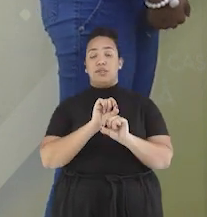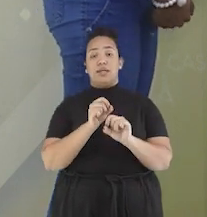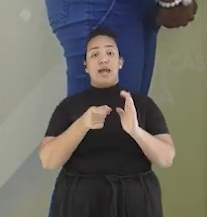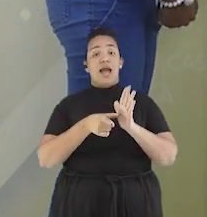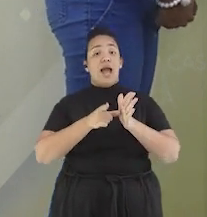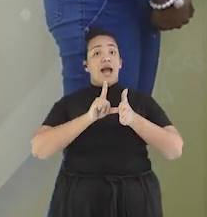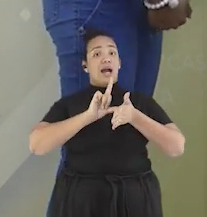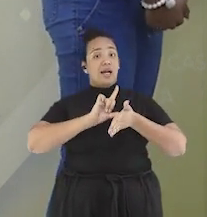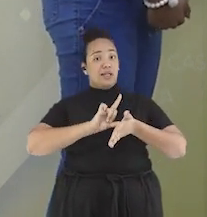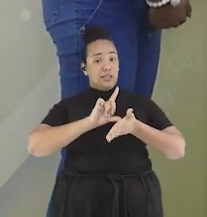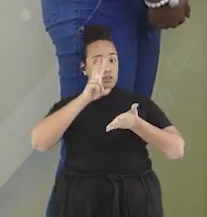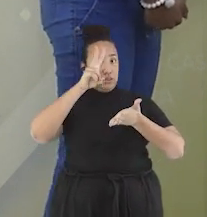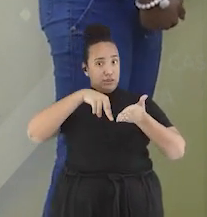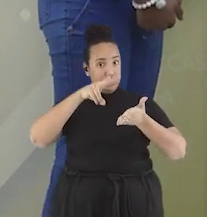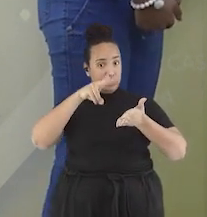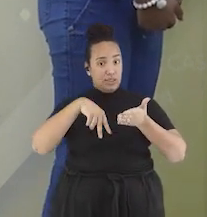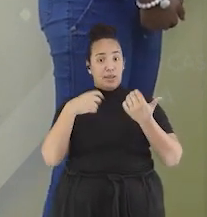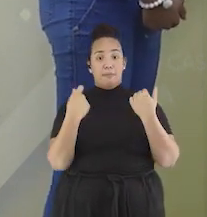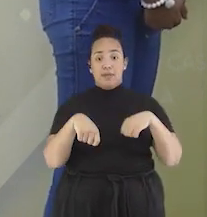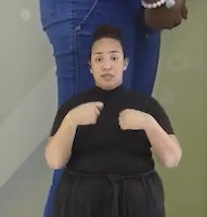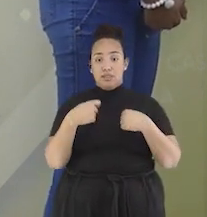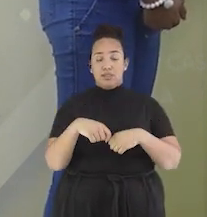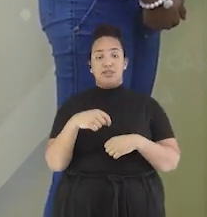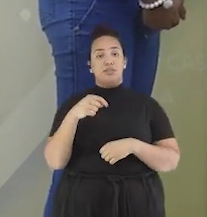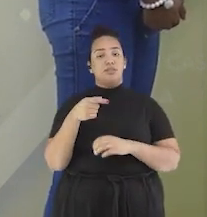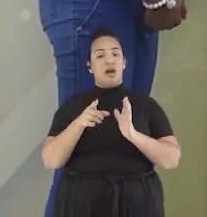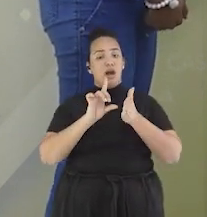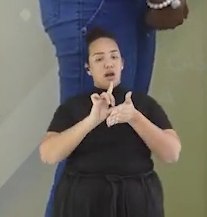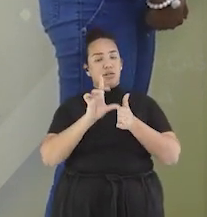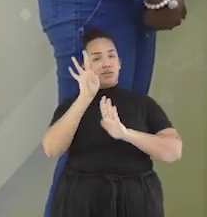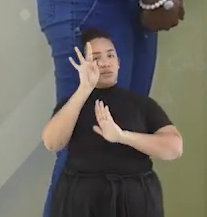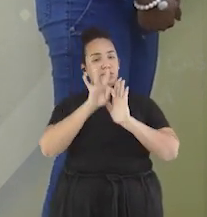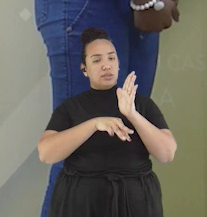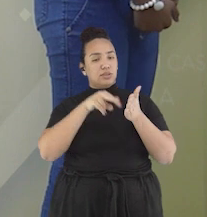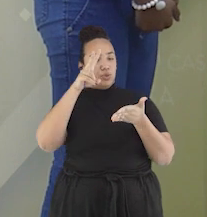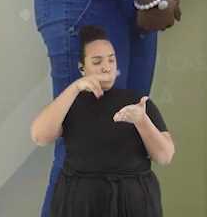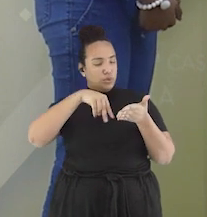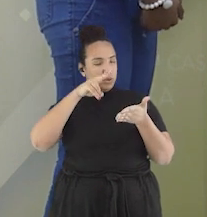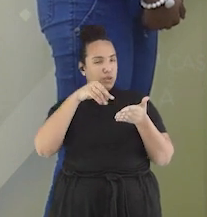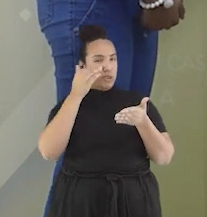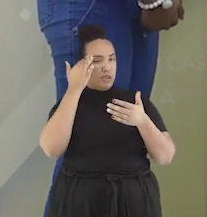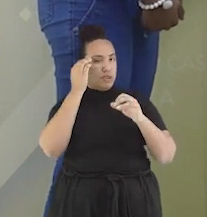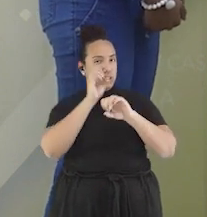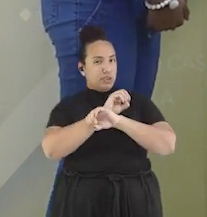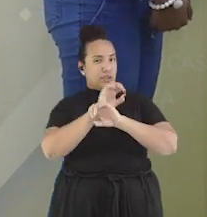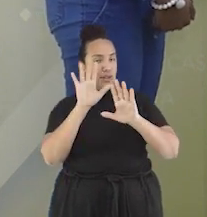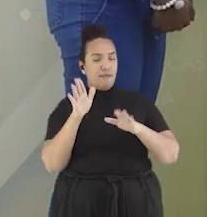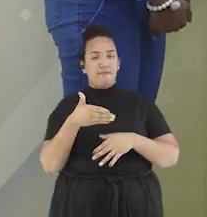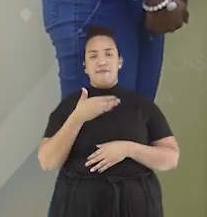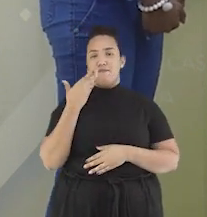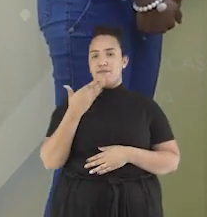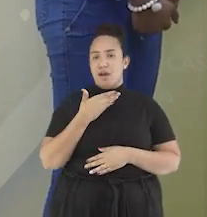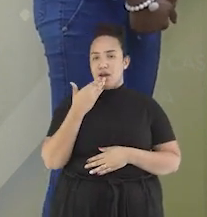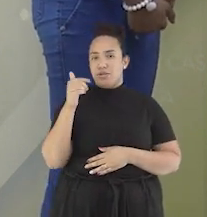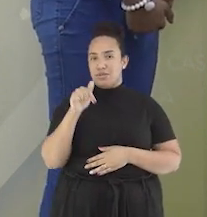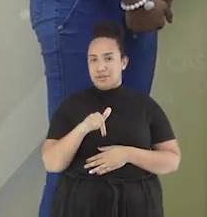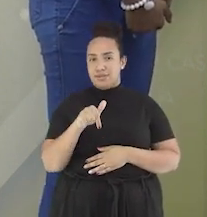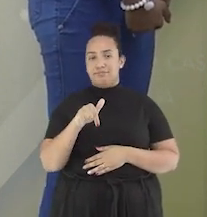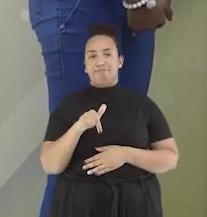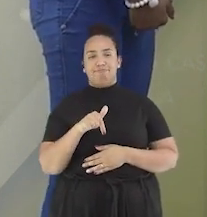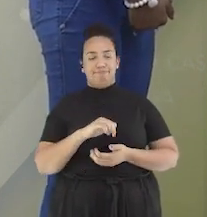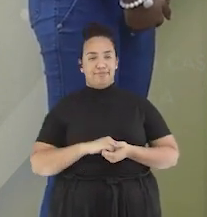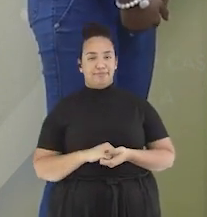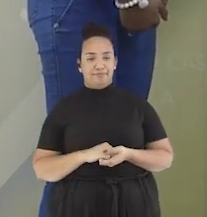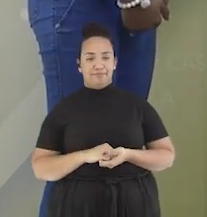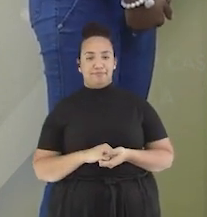a leitura em voz alta é importante, mas antes disso é bom dar uma olhada no texto, dar uma lida em voz baixa,